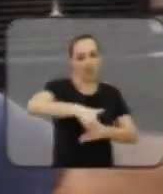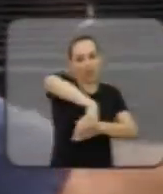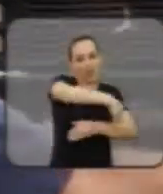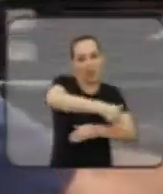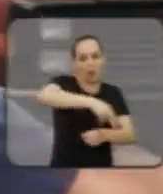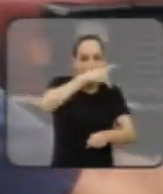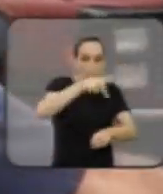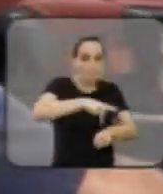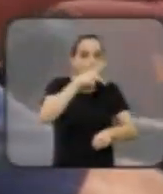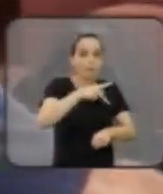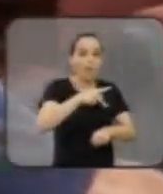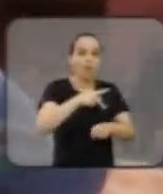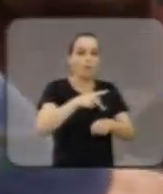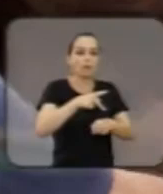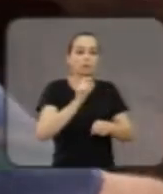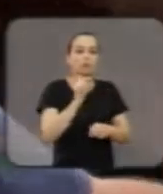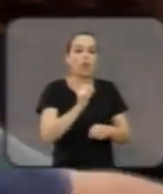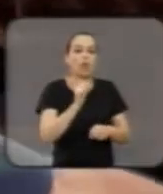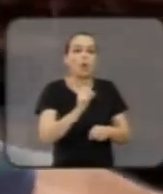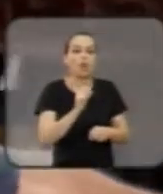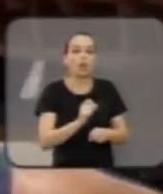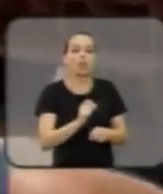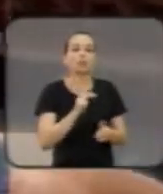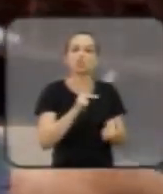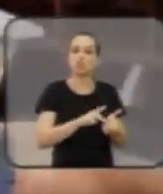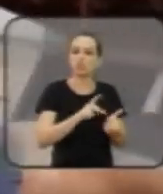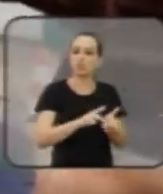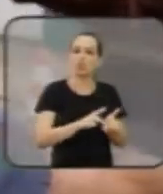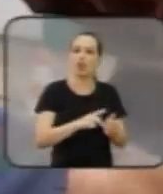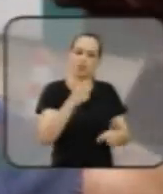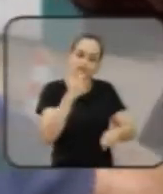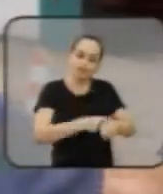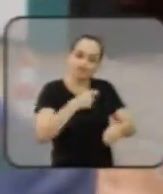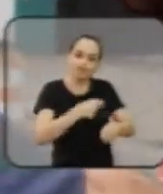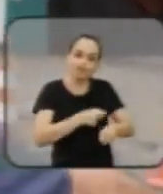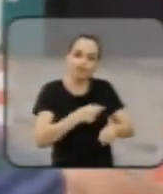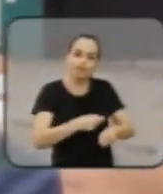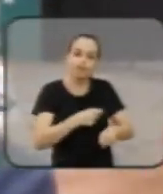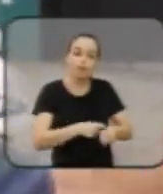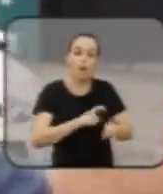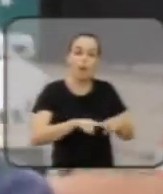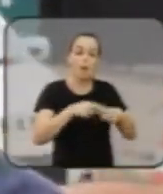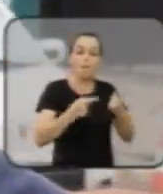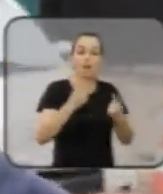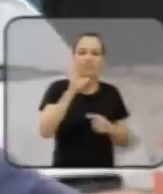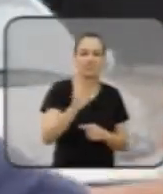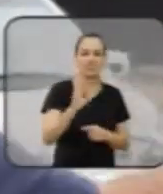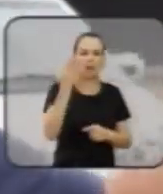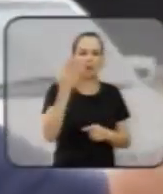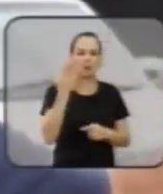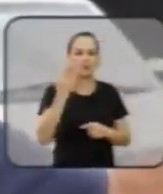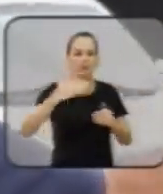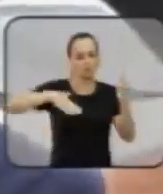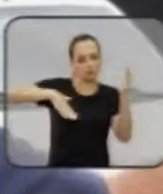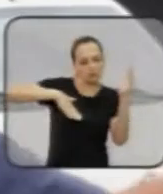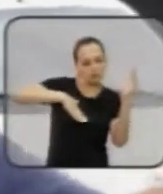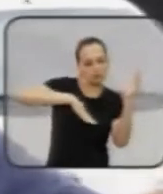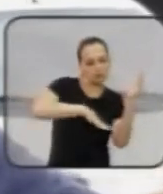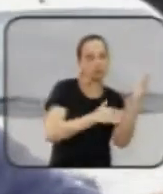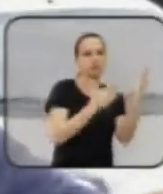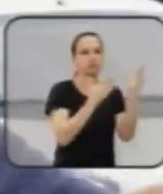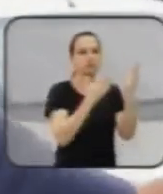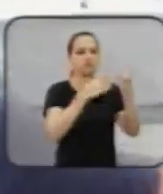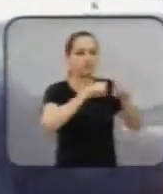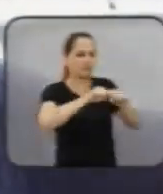paralelepípedo é muito mais resistente que o asfalto. E o paralelepípedo aqui está estragado. Já houve acidentes aqui que o paralelepípedo pulou, carro